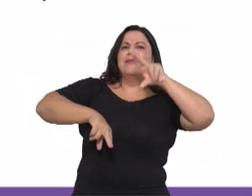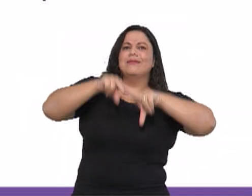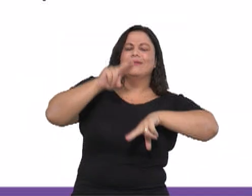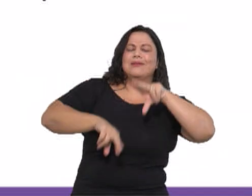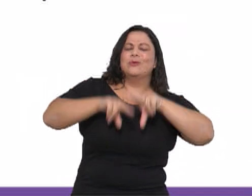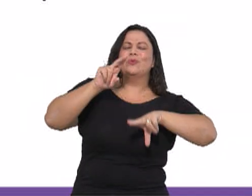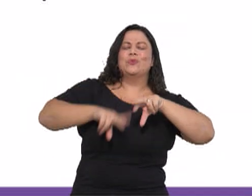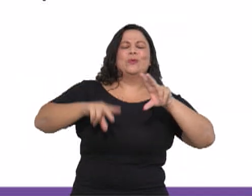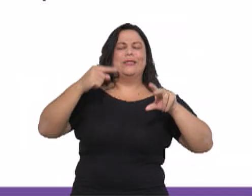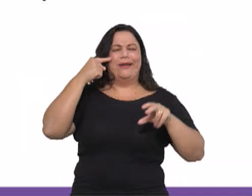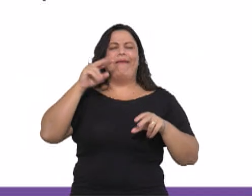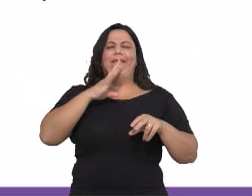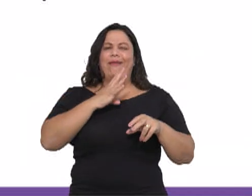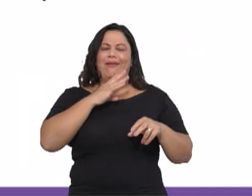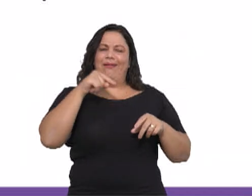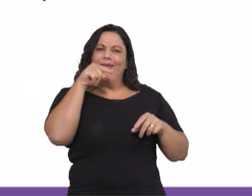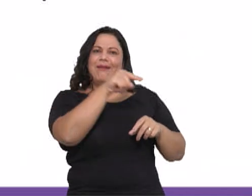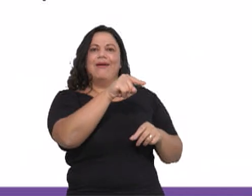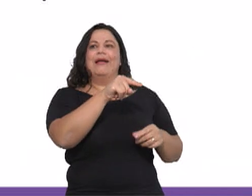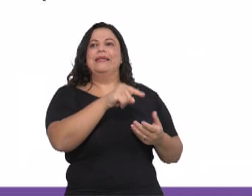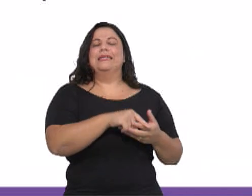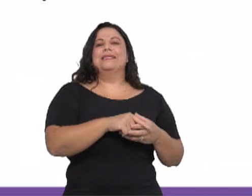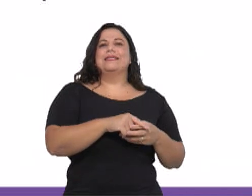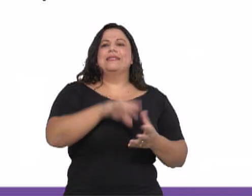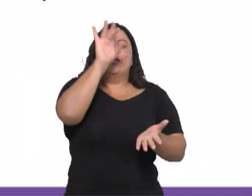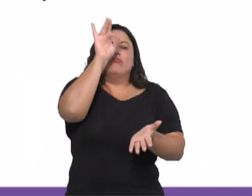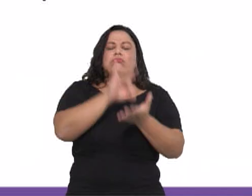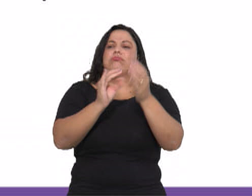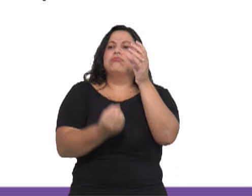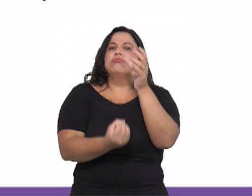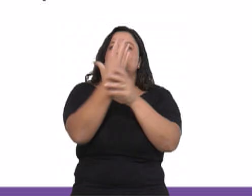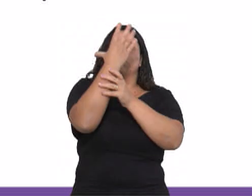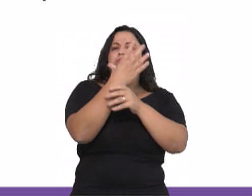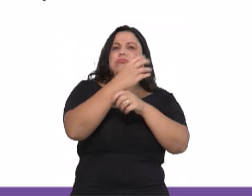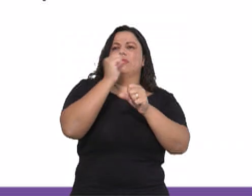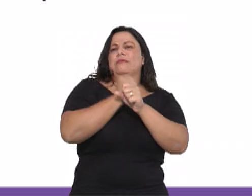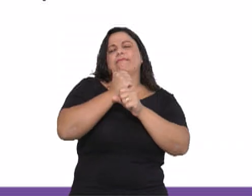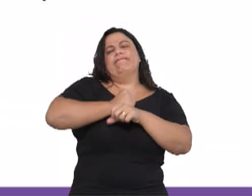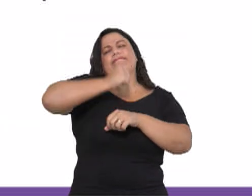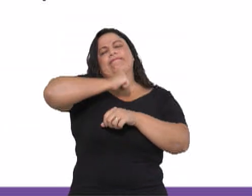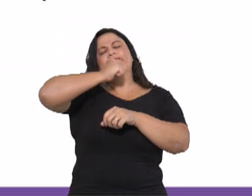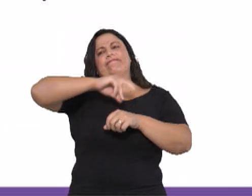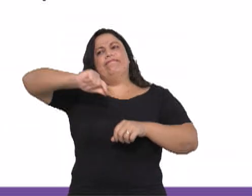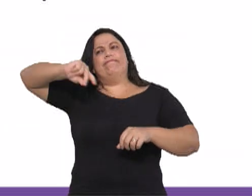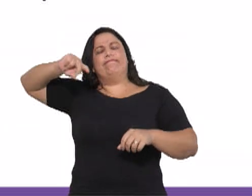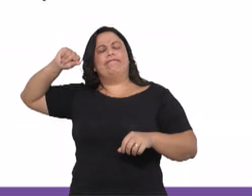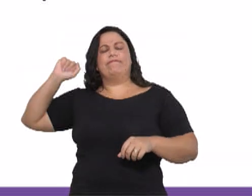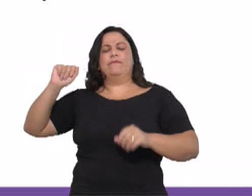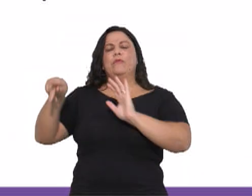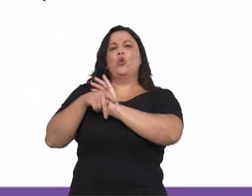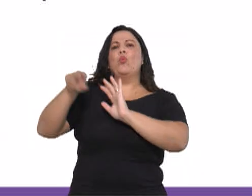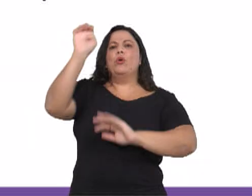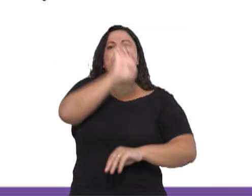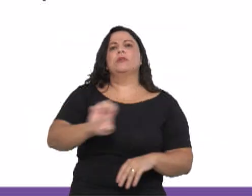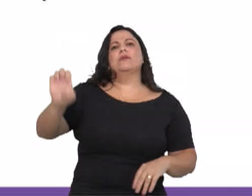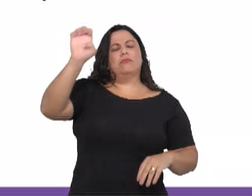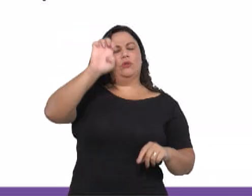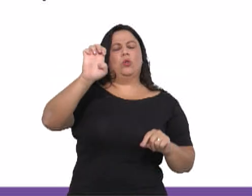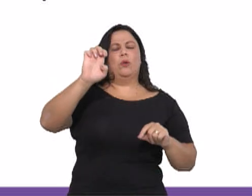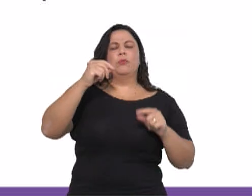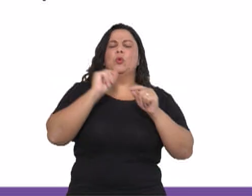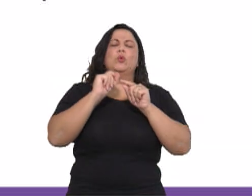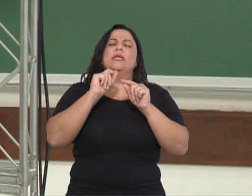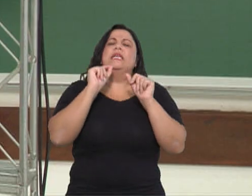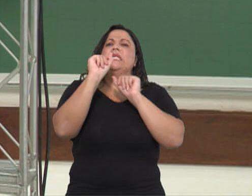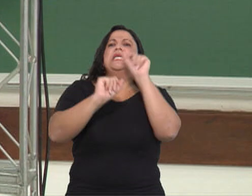junina, a sua origem mais antiga tem relação com as chamadas festas pagãs da Europa. O que é pagão? Aquilo que não era cristão.